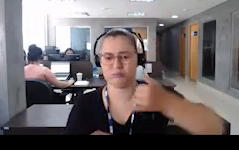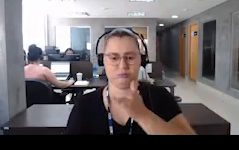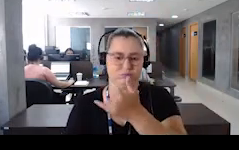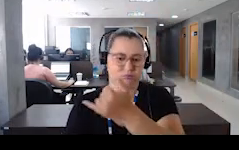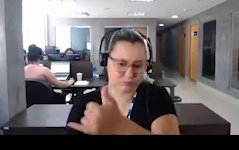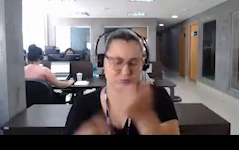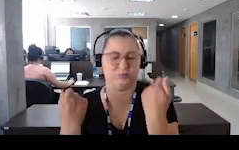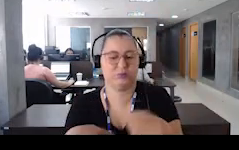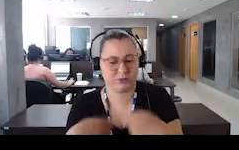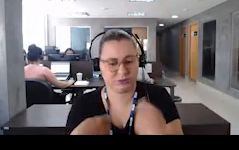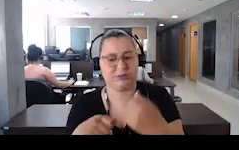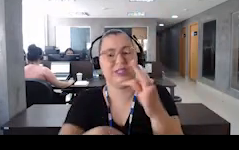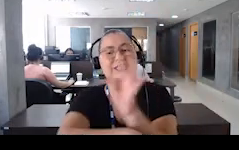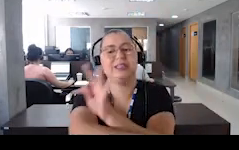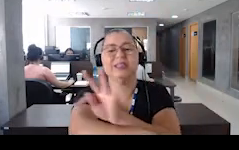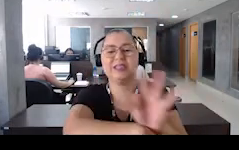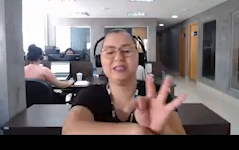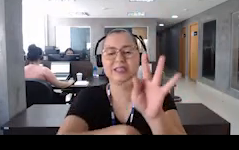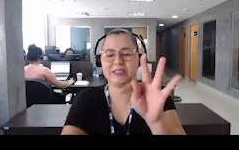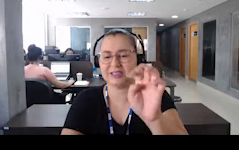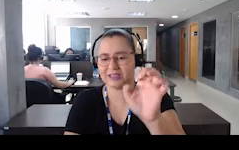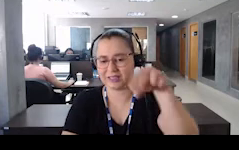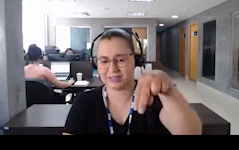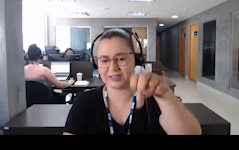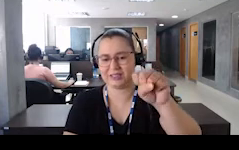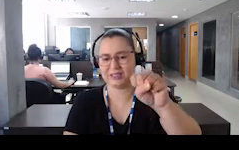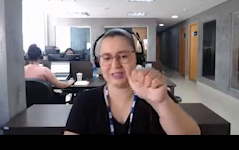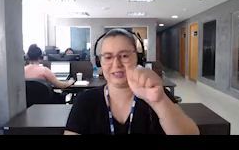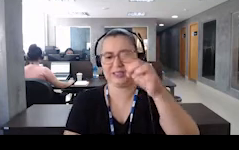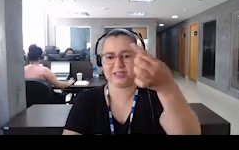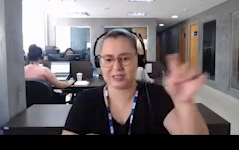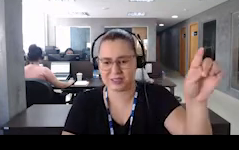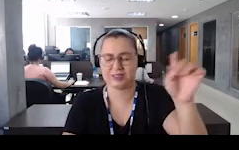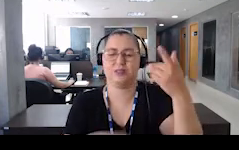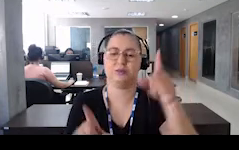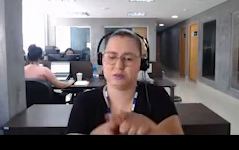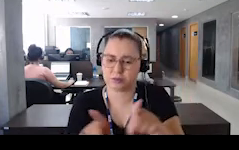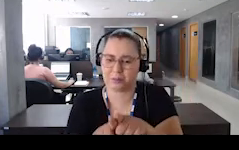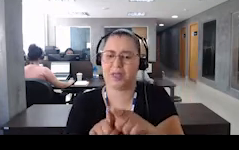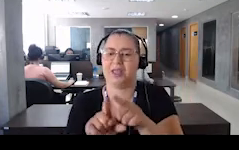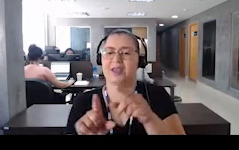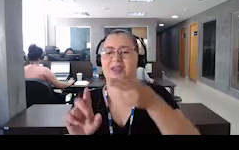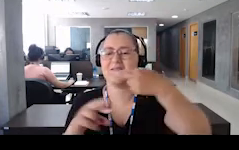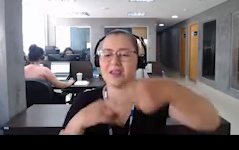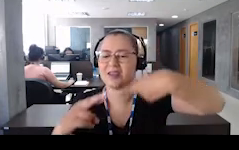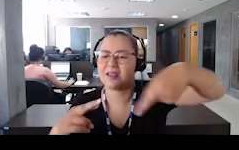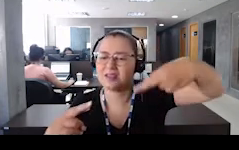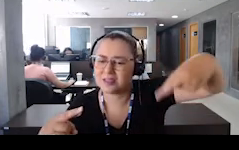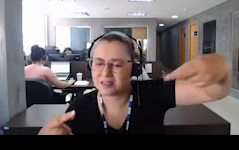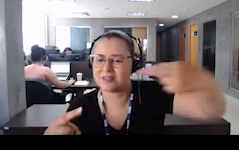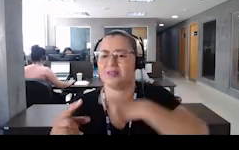falamos que para achar a tensão, a gente basta multiplicar a resistência pela corrente. Para achar a resistência, basta dividir a tensão